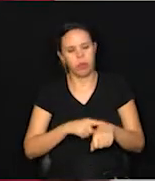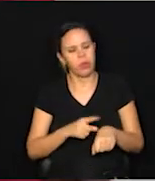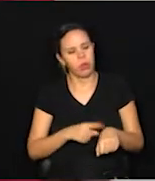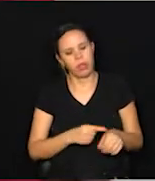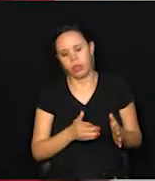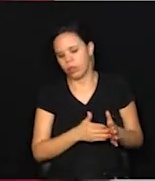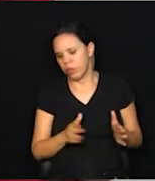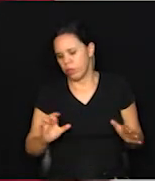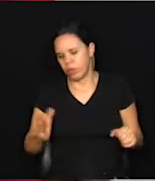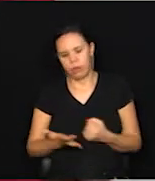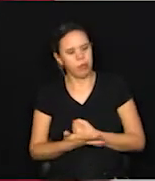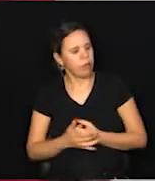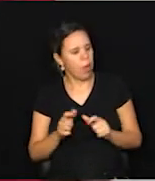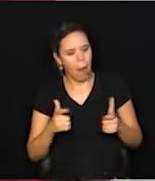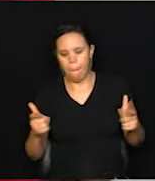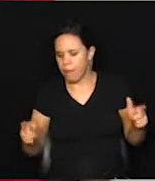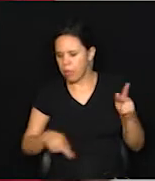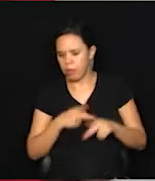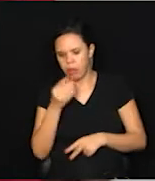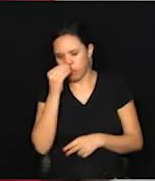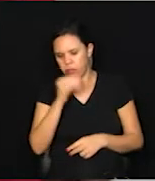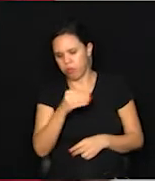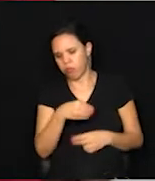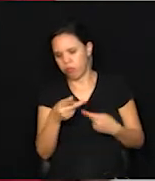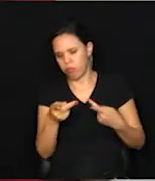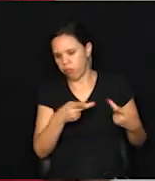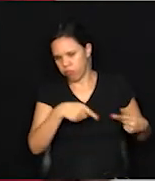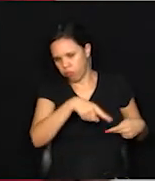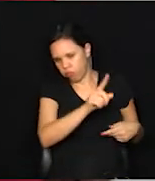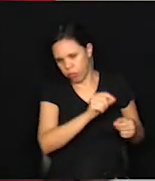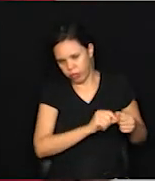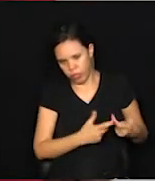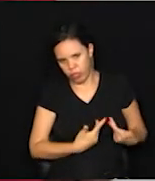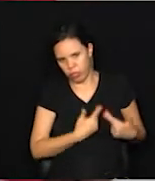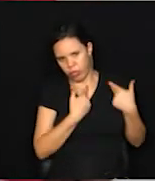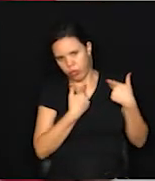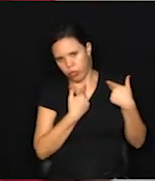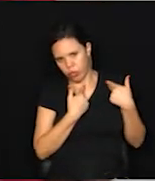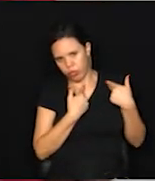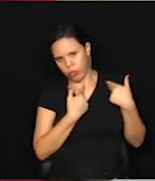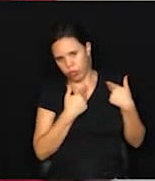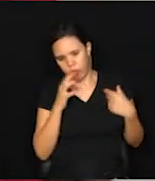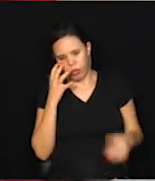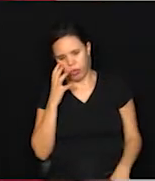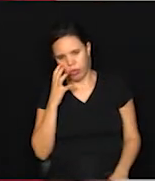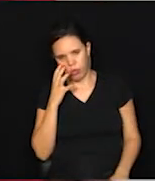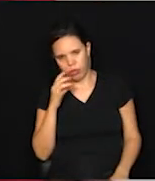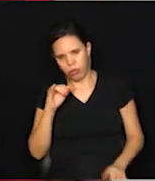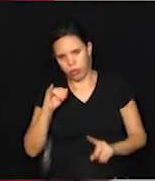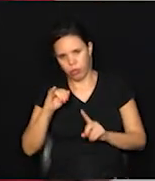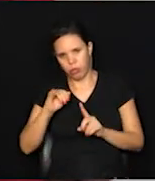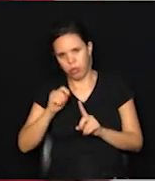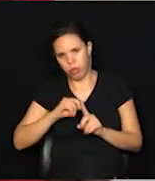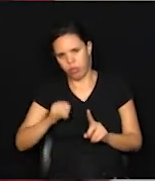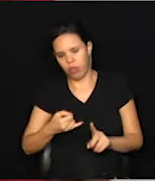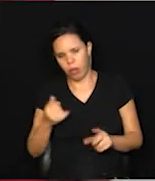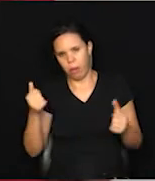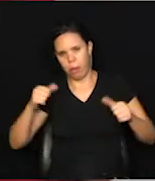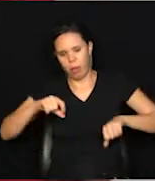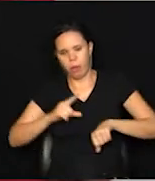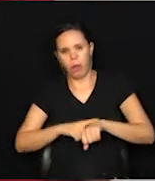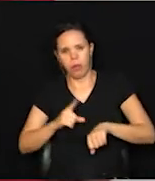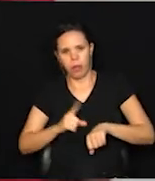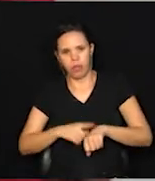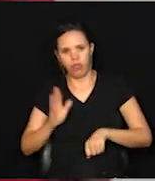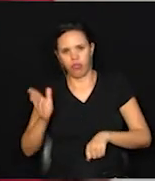da pandemia. A maioria, inclusive, recusava o convite se tivesse que vir por volta de fevereiro, janeiro. Nem estava no pior momento, a gente já